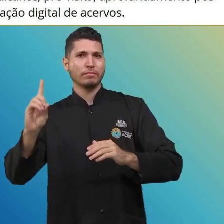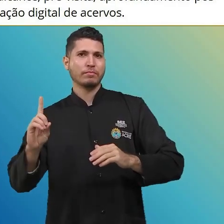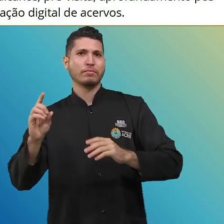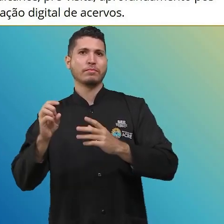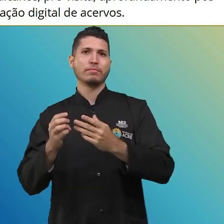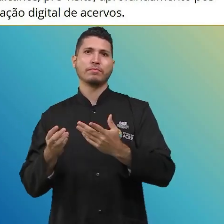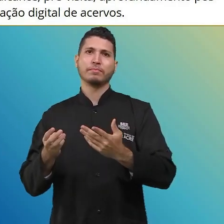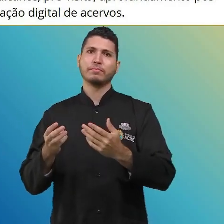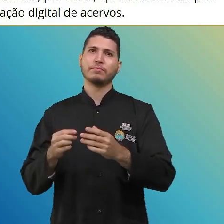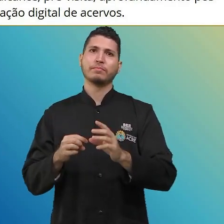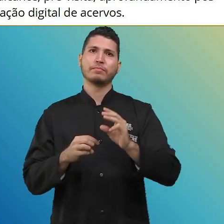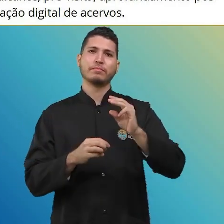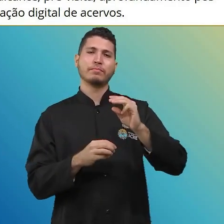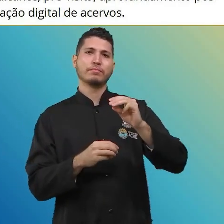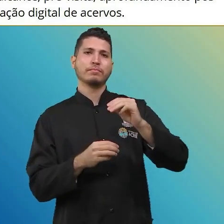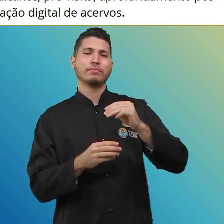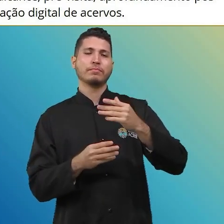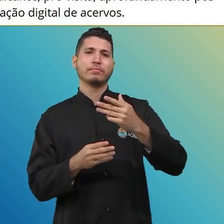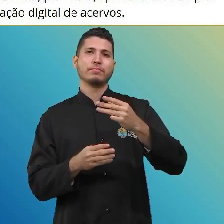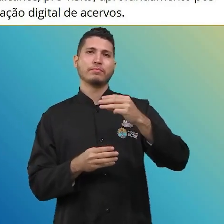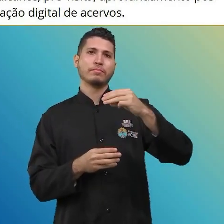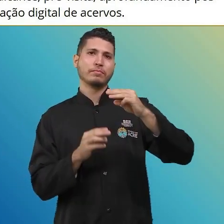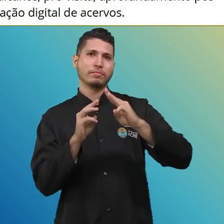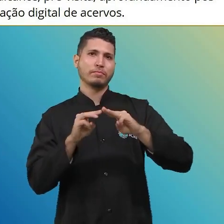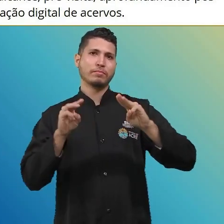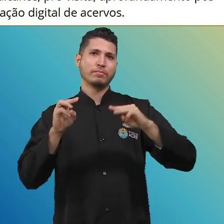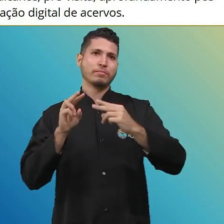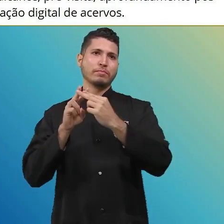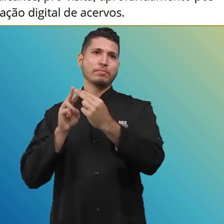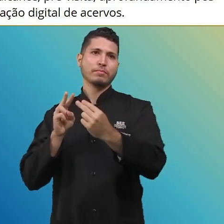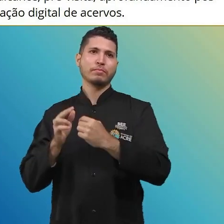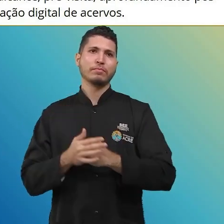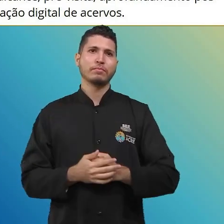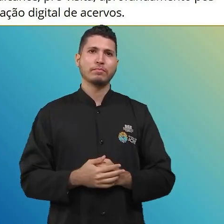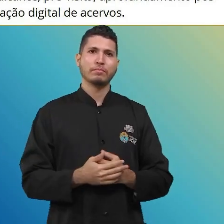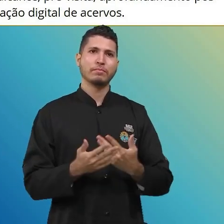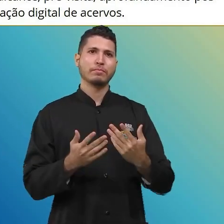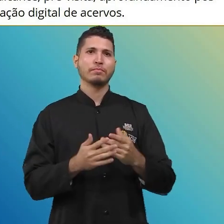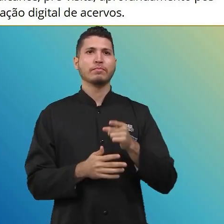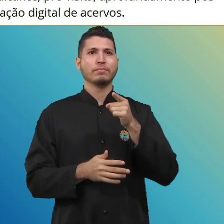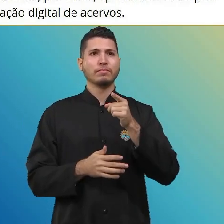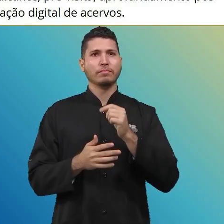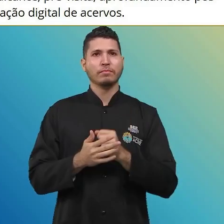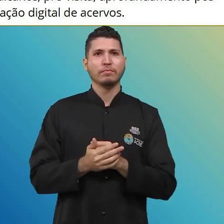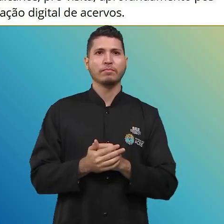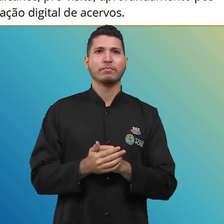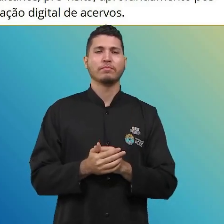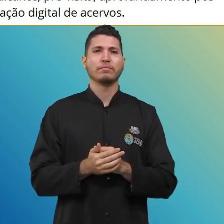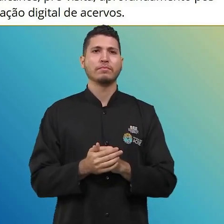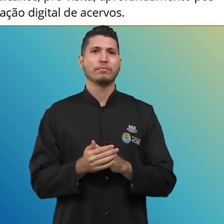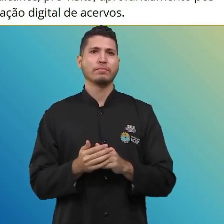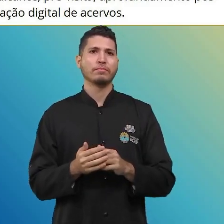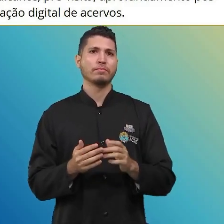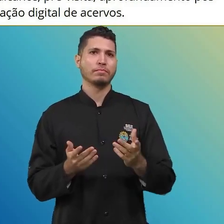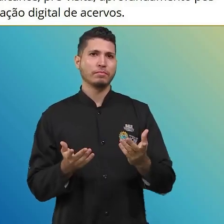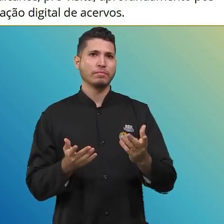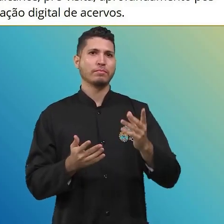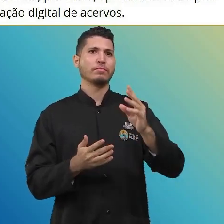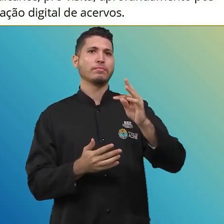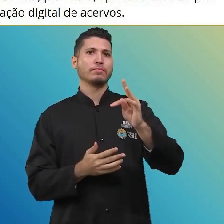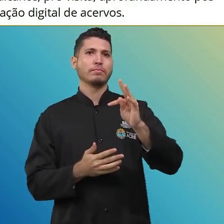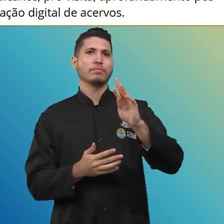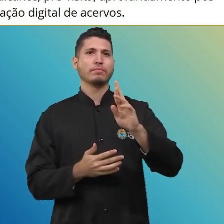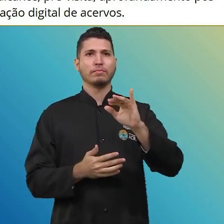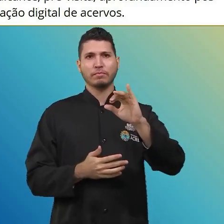espaço, aí vem museu físico, o ambiente ele é tridimensional, tangível, porque você pode ir